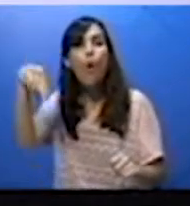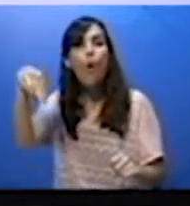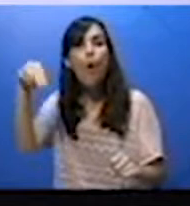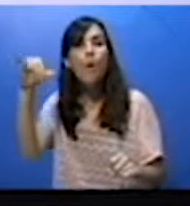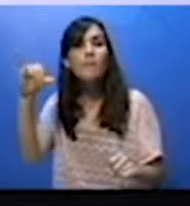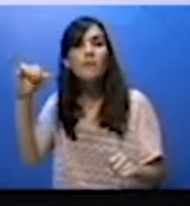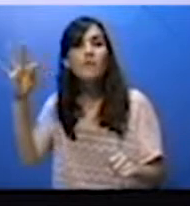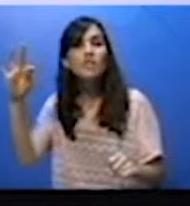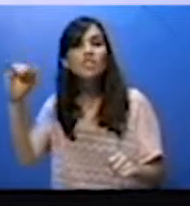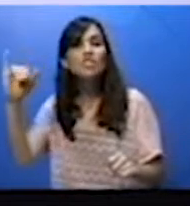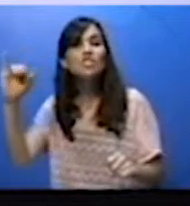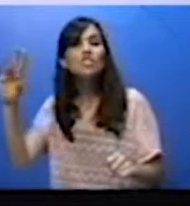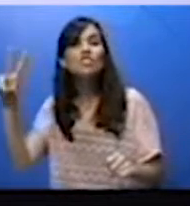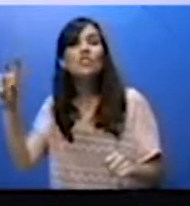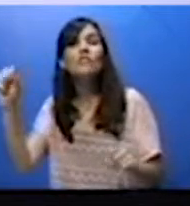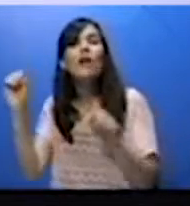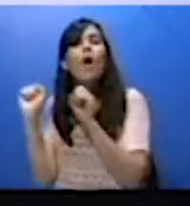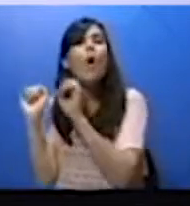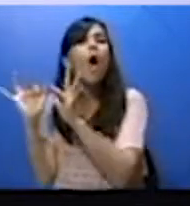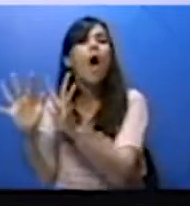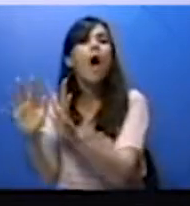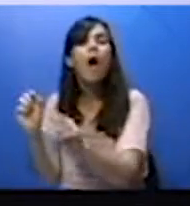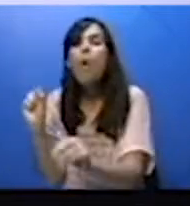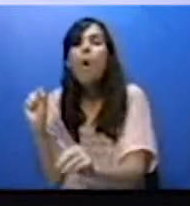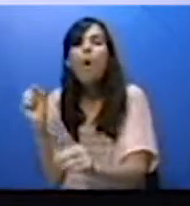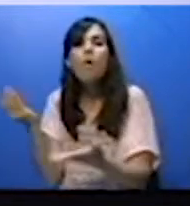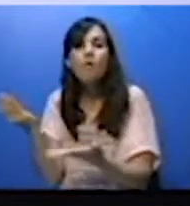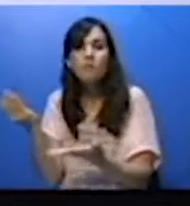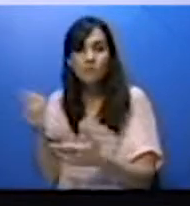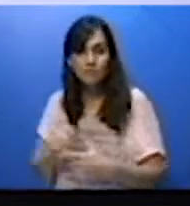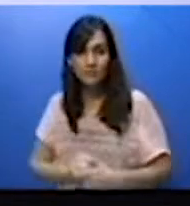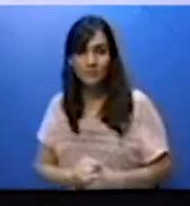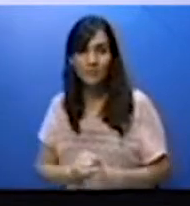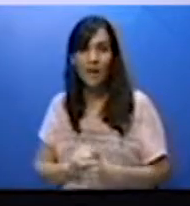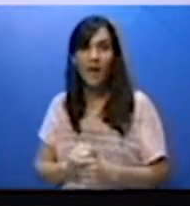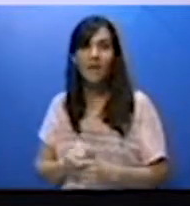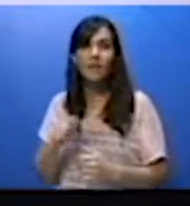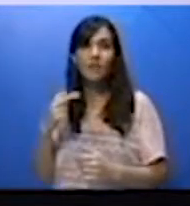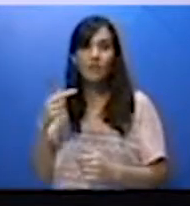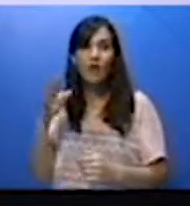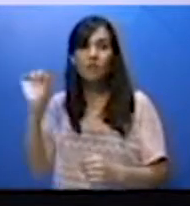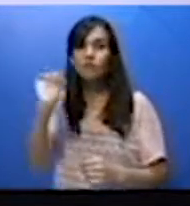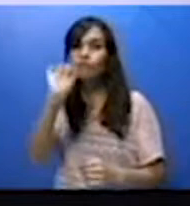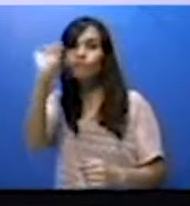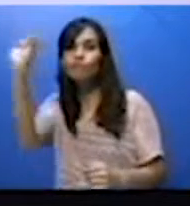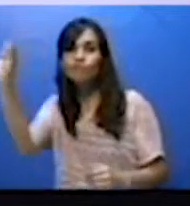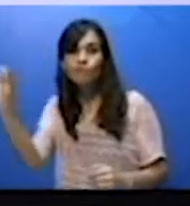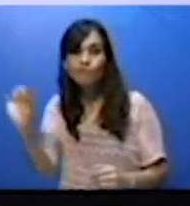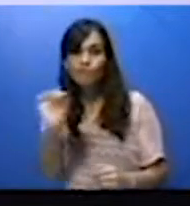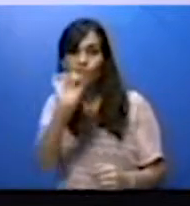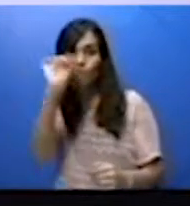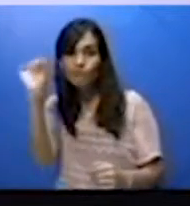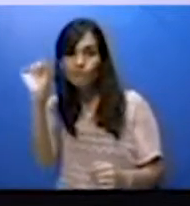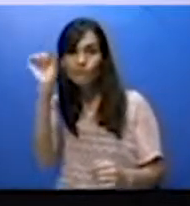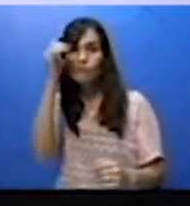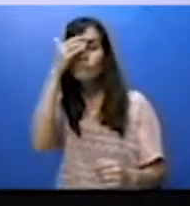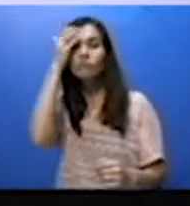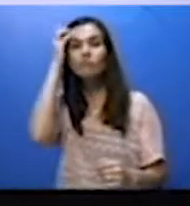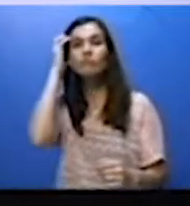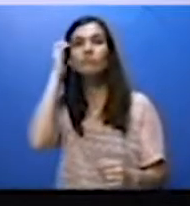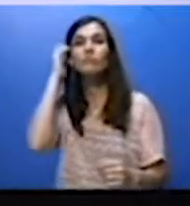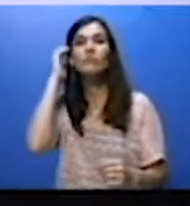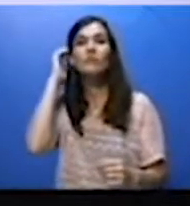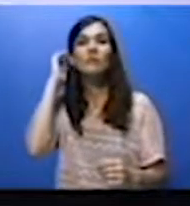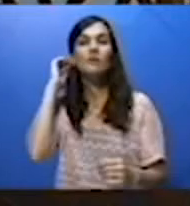vai lá e vai tentar circular para mim tá então assim é uma é um estudo então